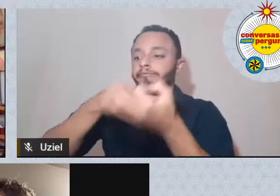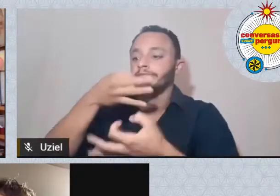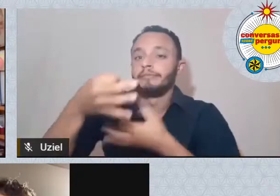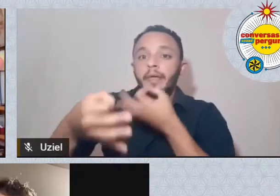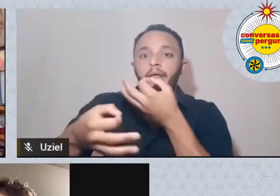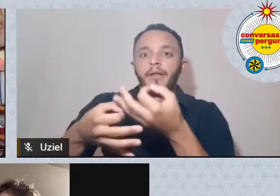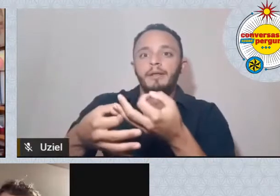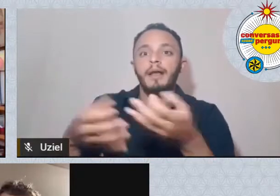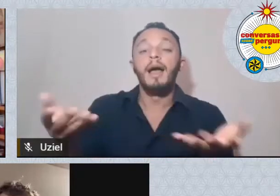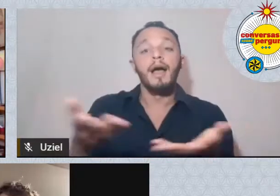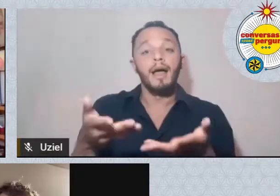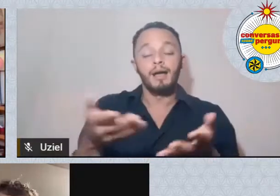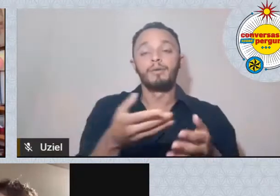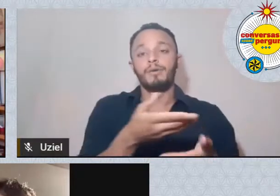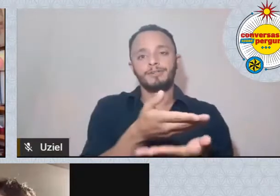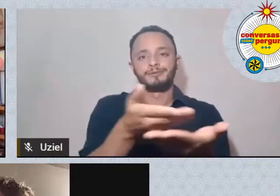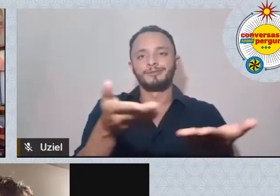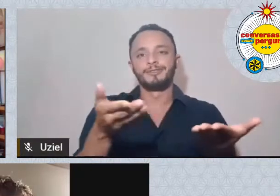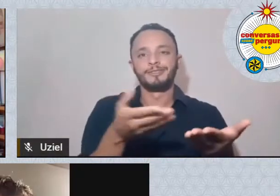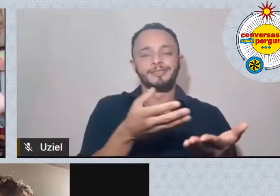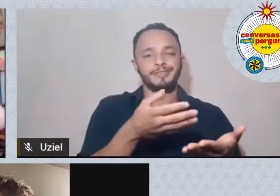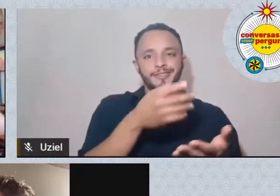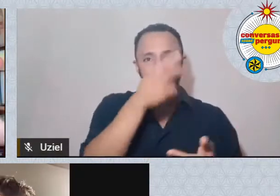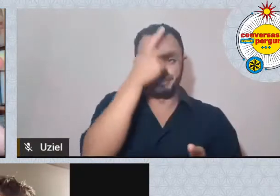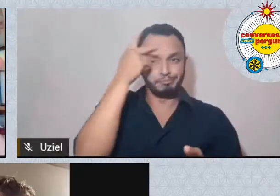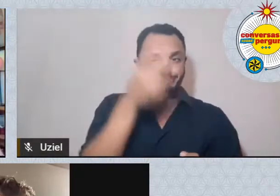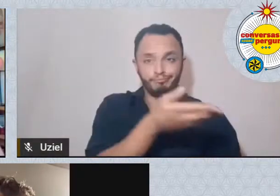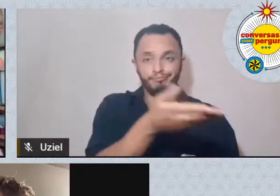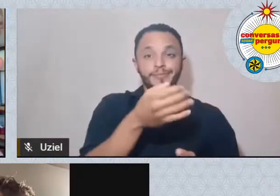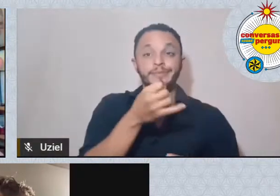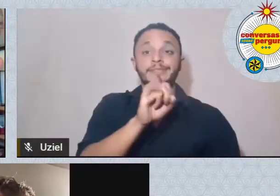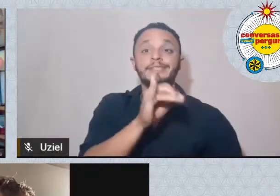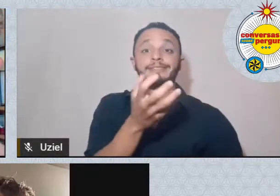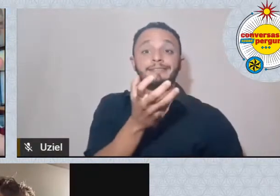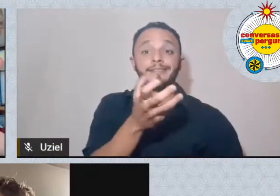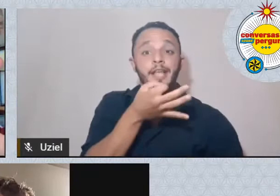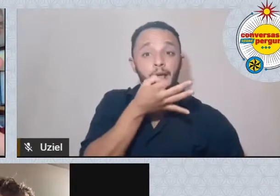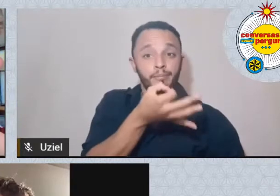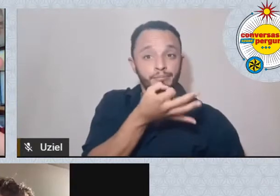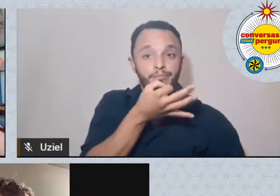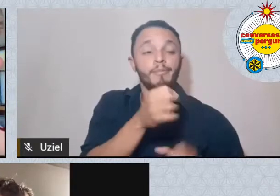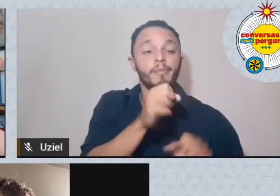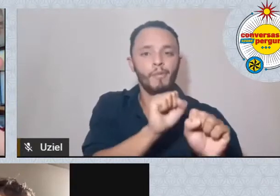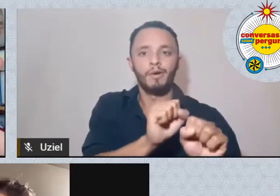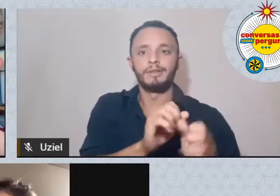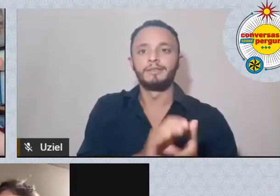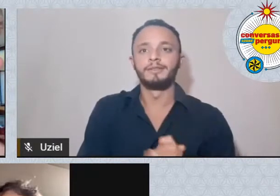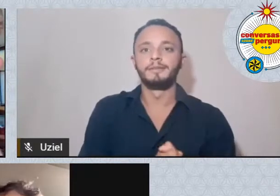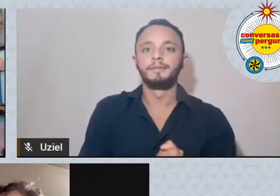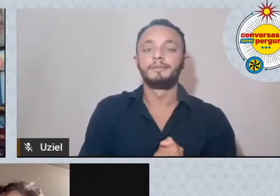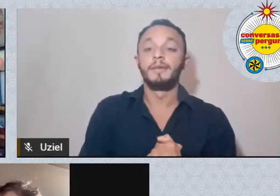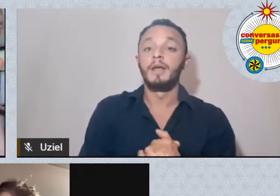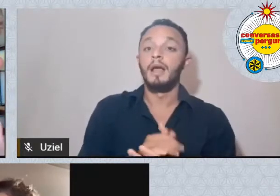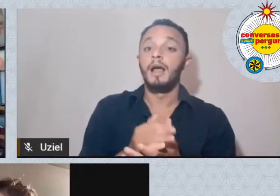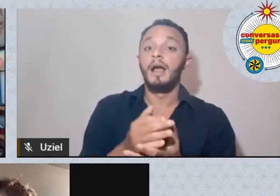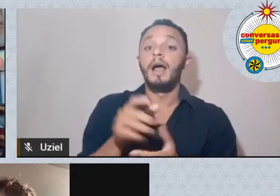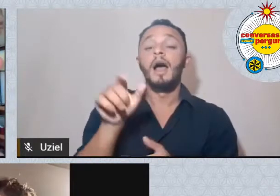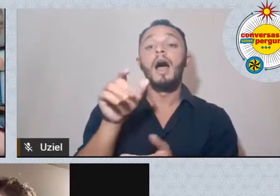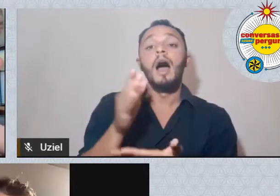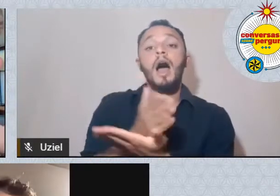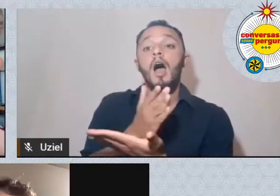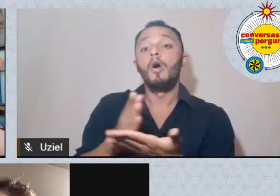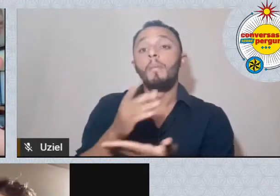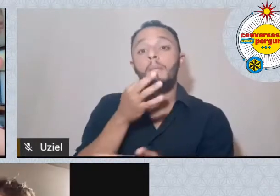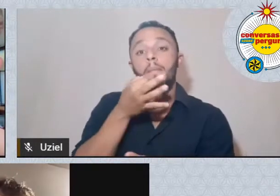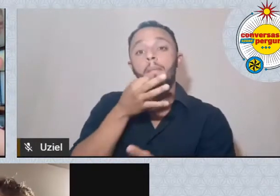público, até porque confesso que aqui das perguntas da curadoria, várias delas você já acabou respondendo no decorrer das